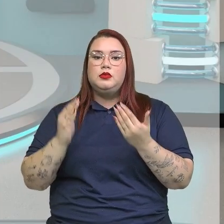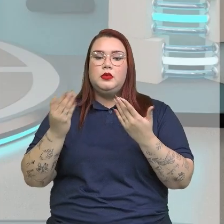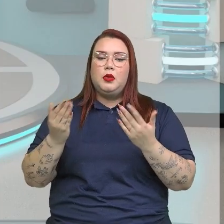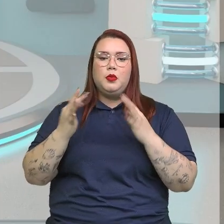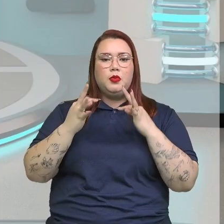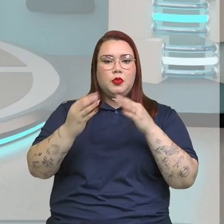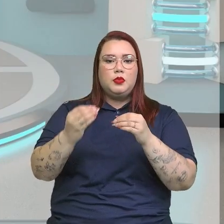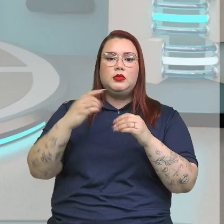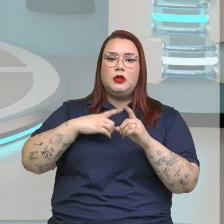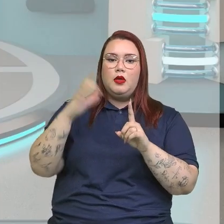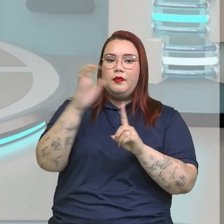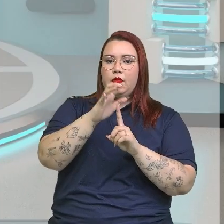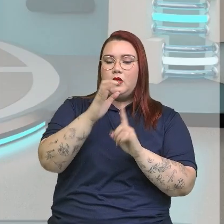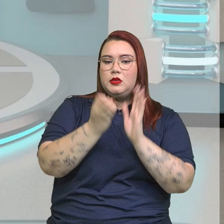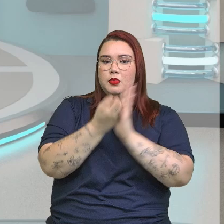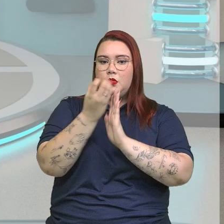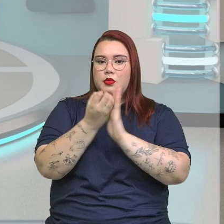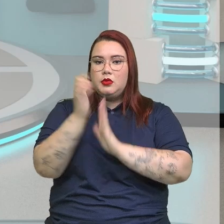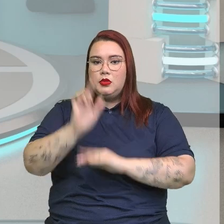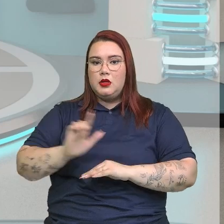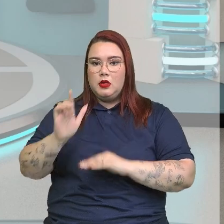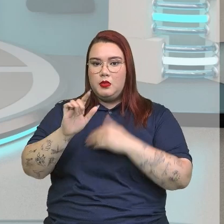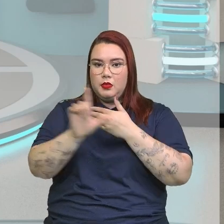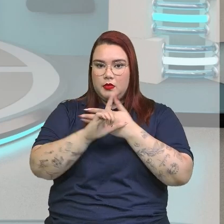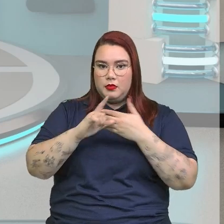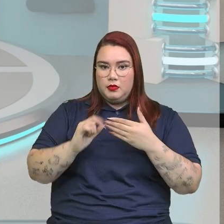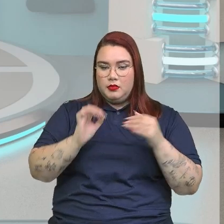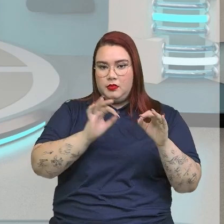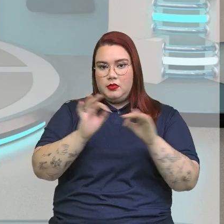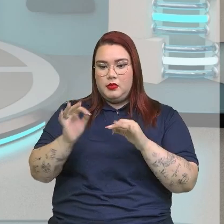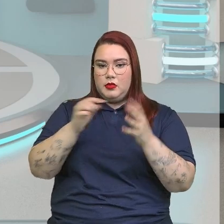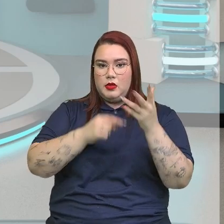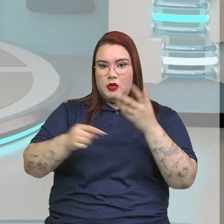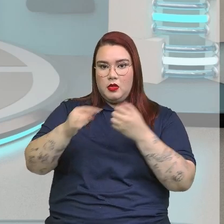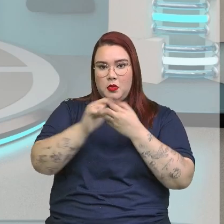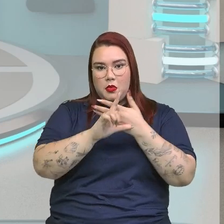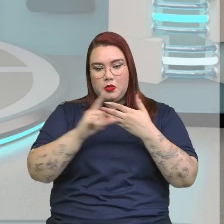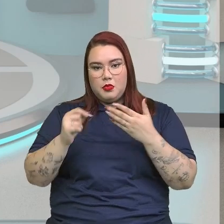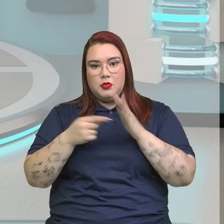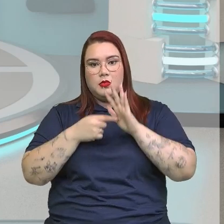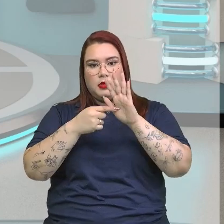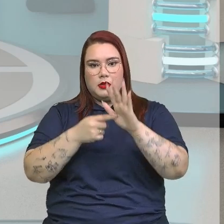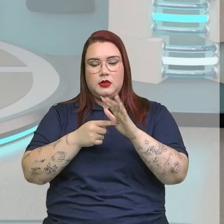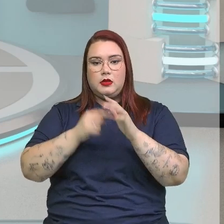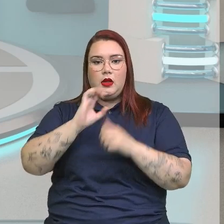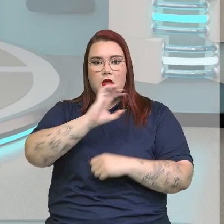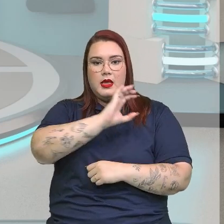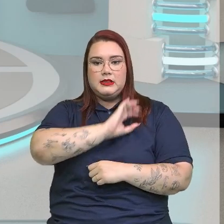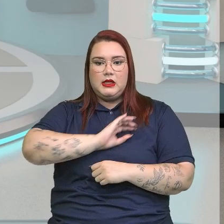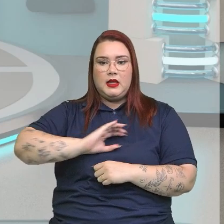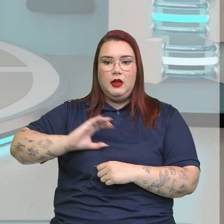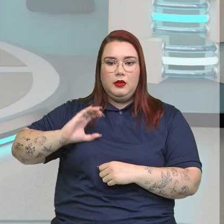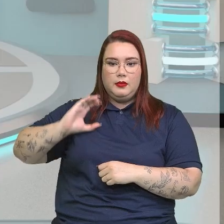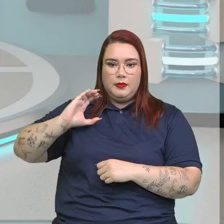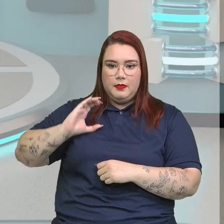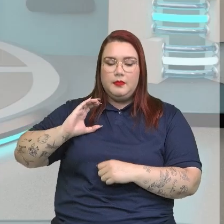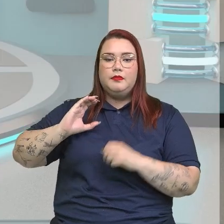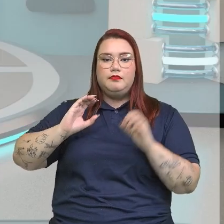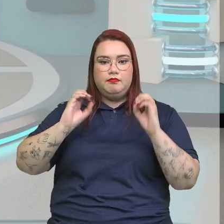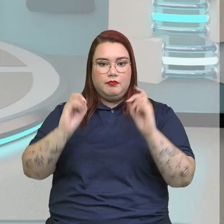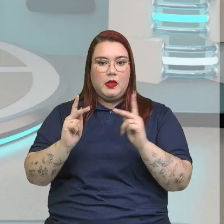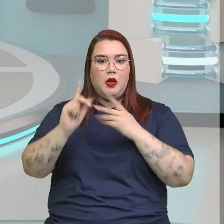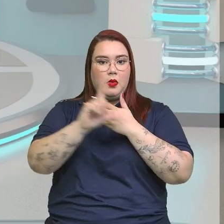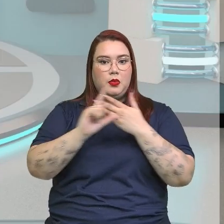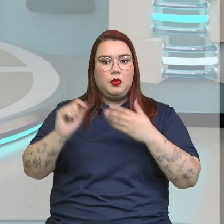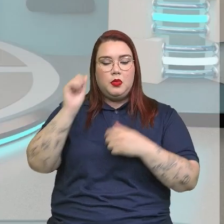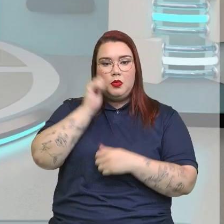produção literária dos nossos autores. E entre esses autores, claro, nós temos aí Clarice Lispector, que é uma